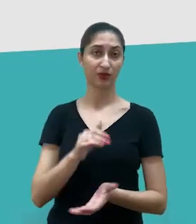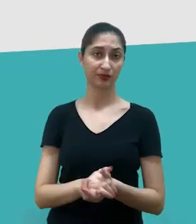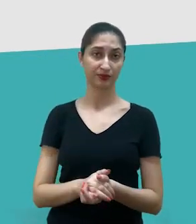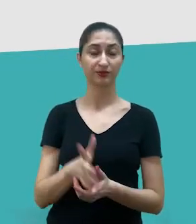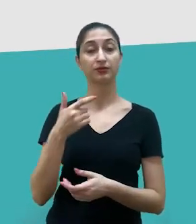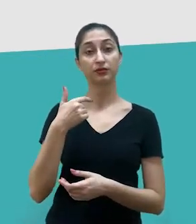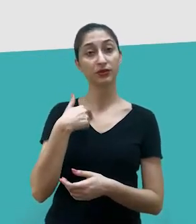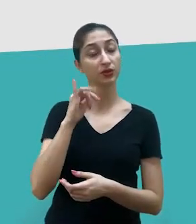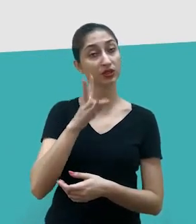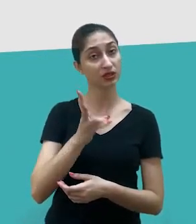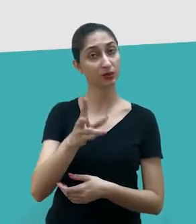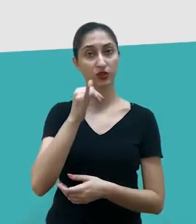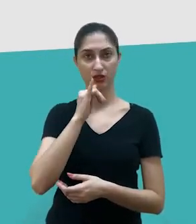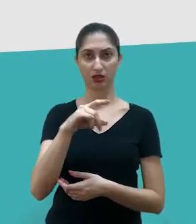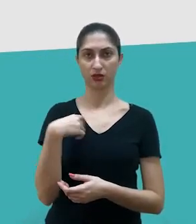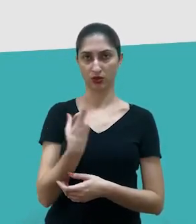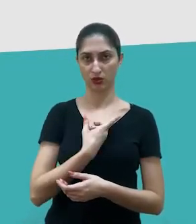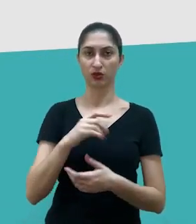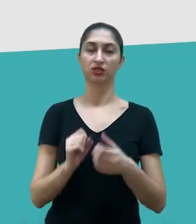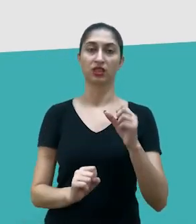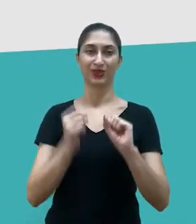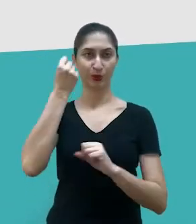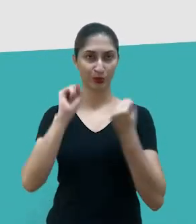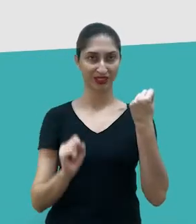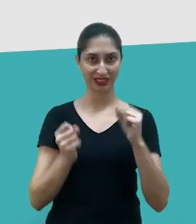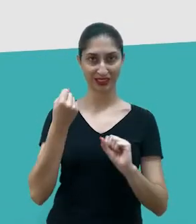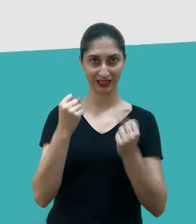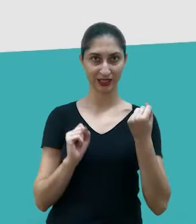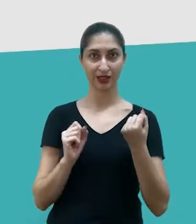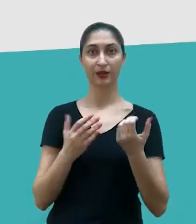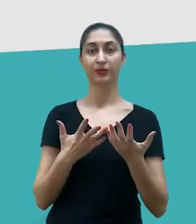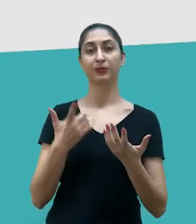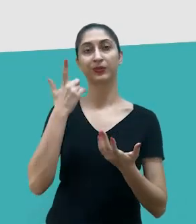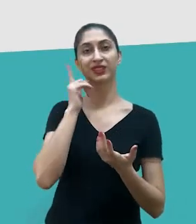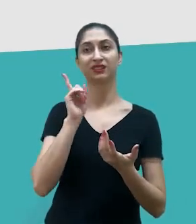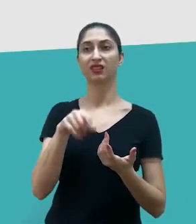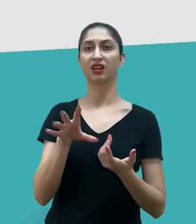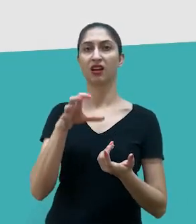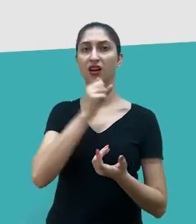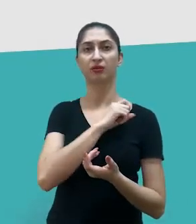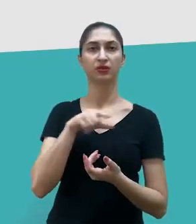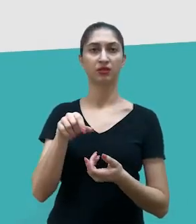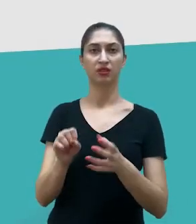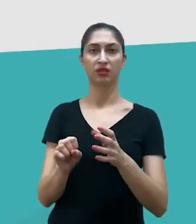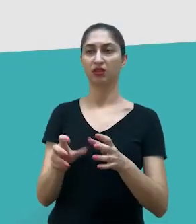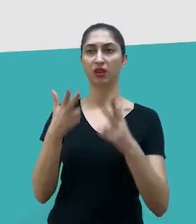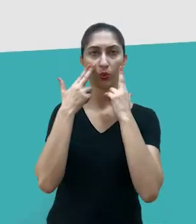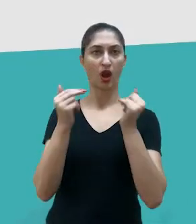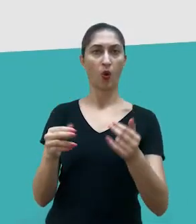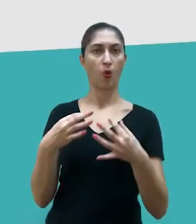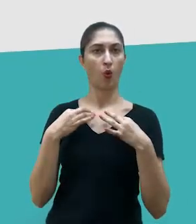que nós, com a produção industrial, começamos a achar que roupa é um pé de árvore, né? Dá